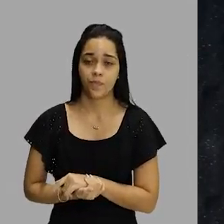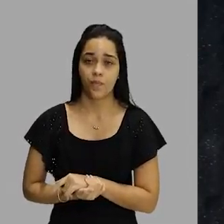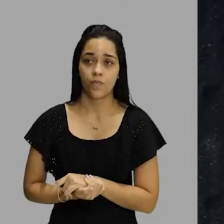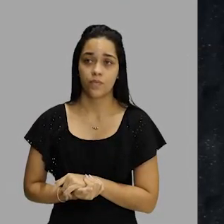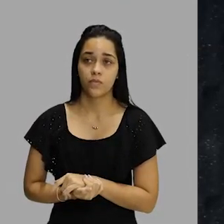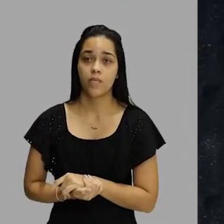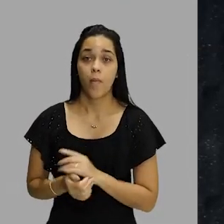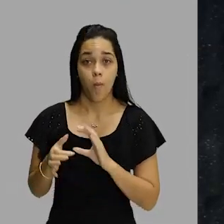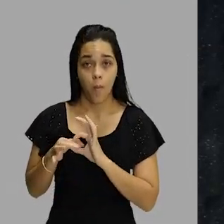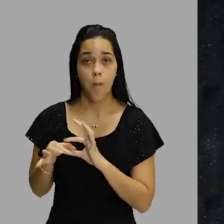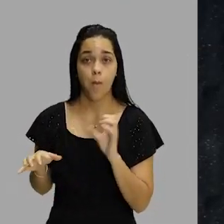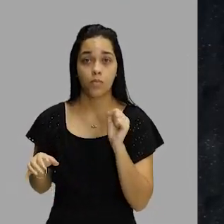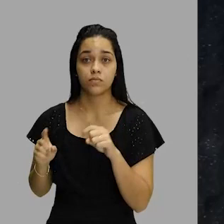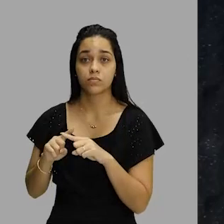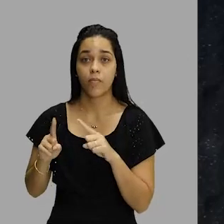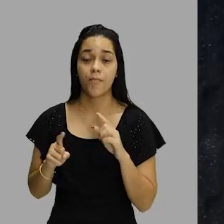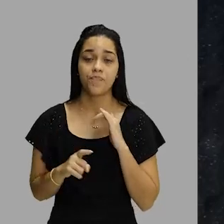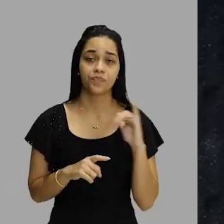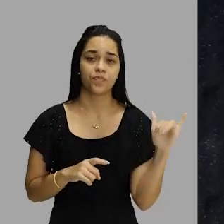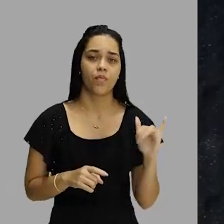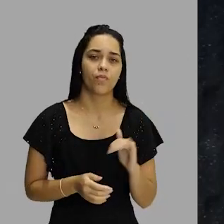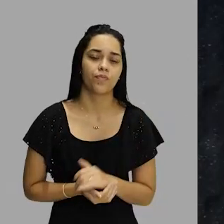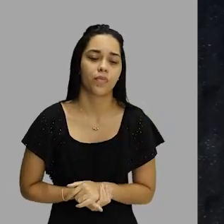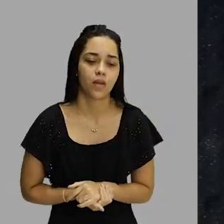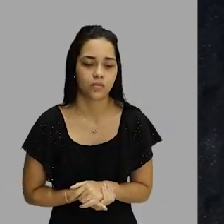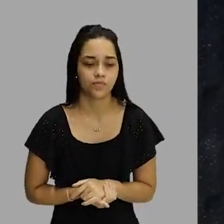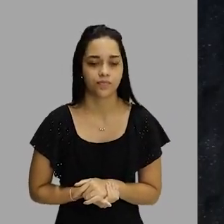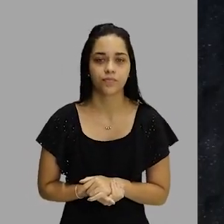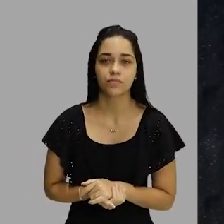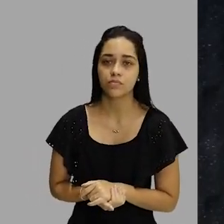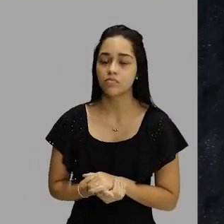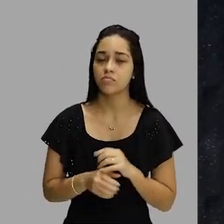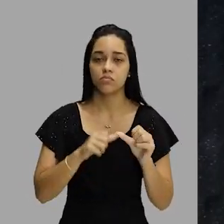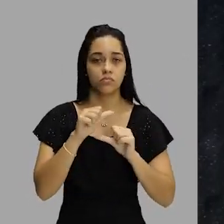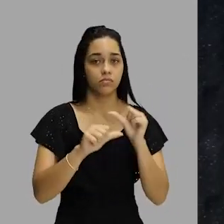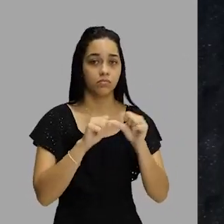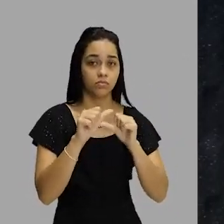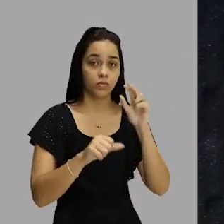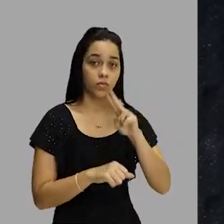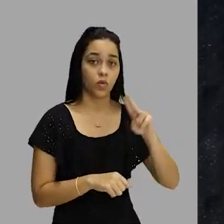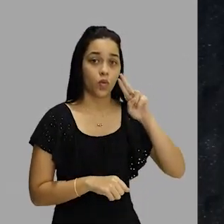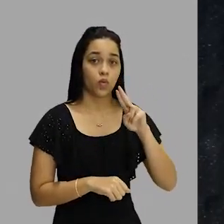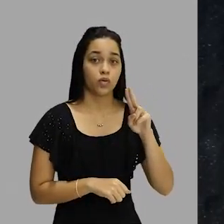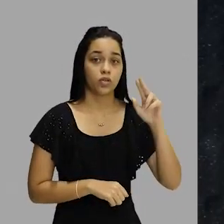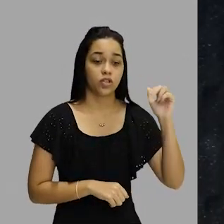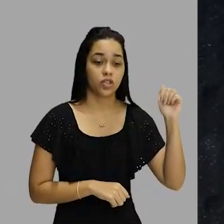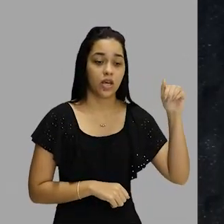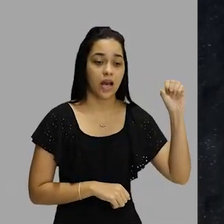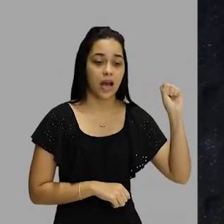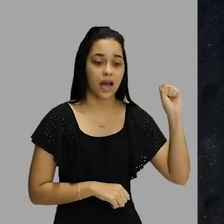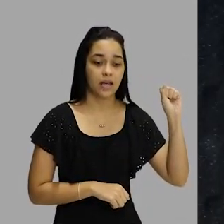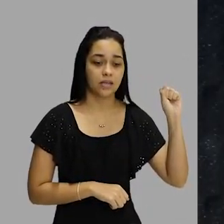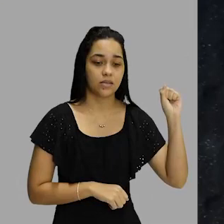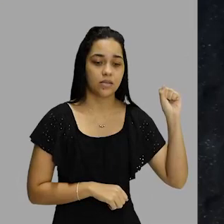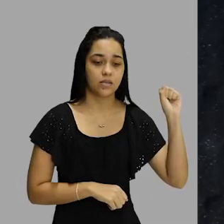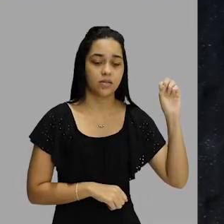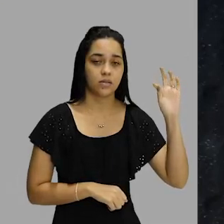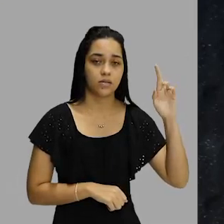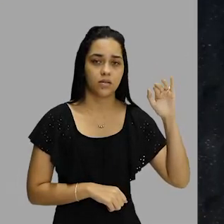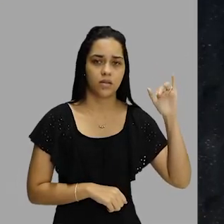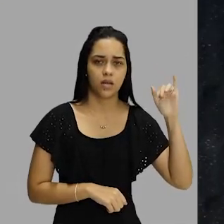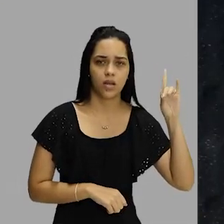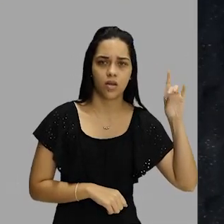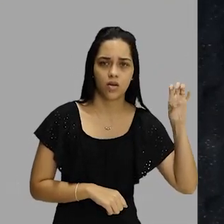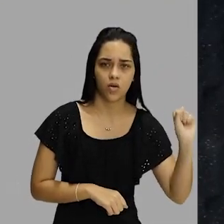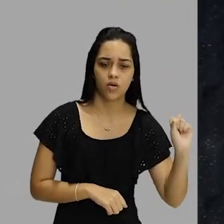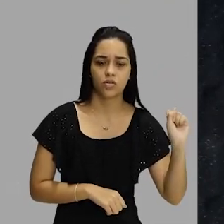É involuntário mesmo. Só que quando ele diz assim, ó, não se altera com o uso de esteroides anabolizantes, ora, o